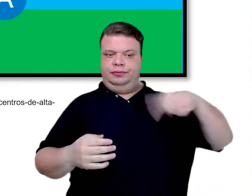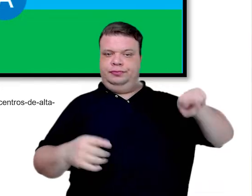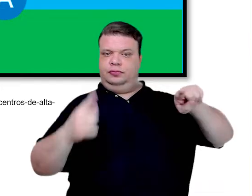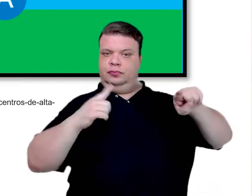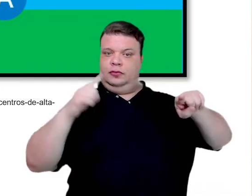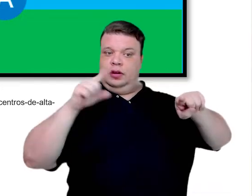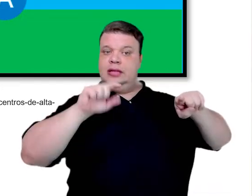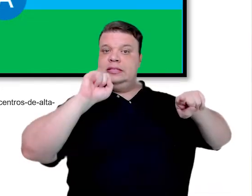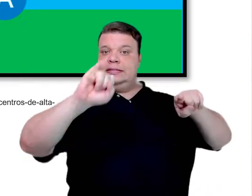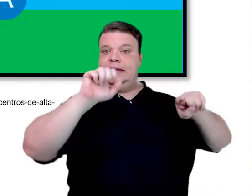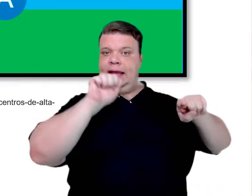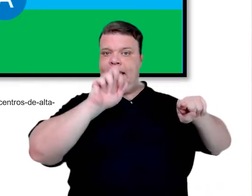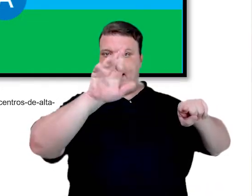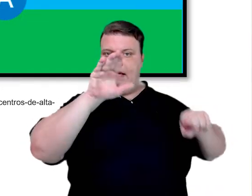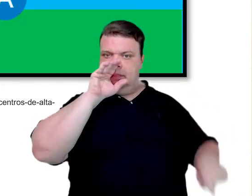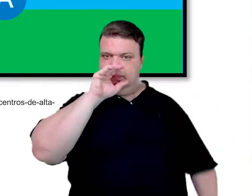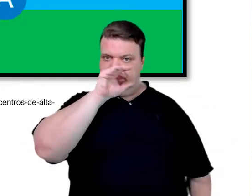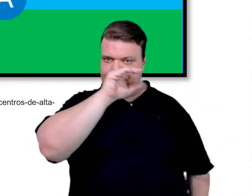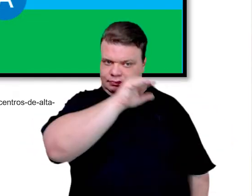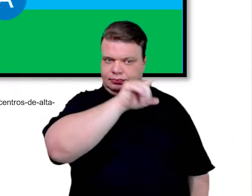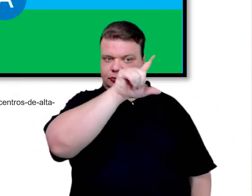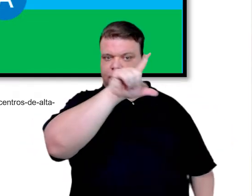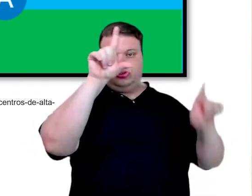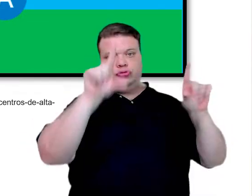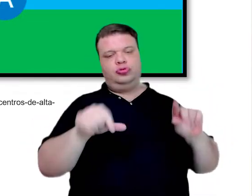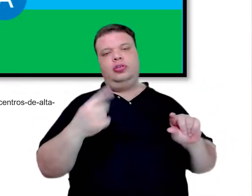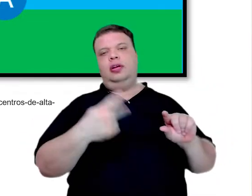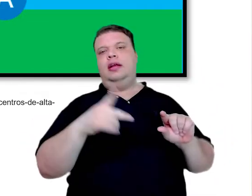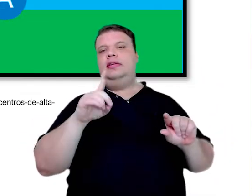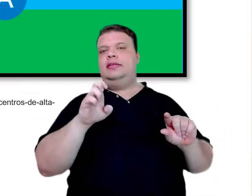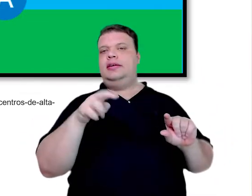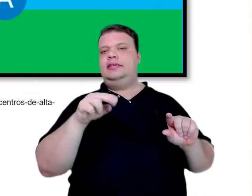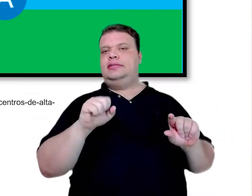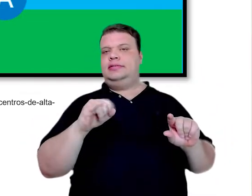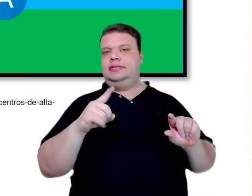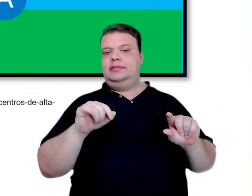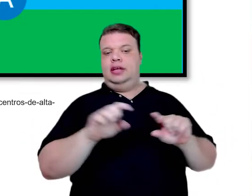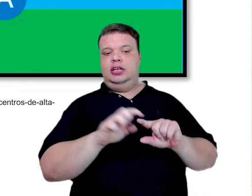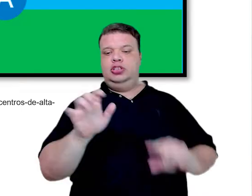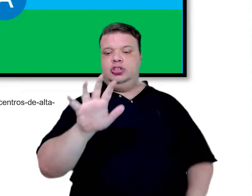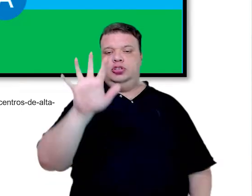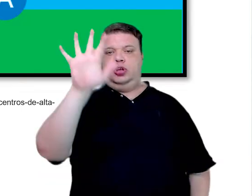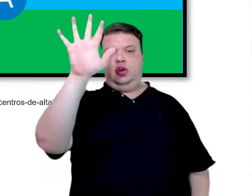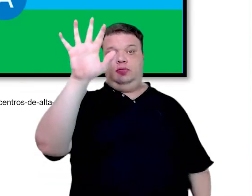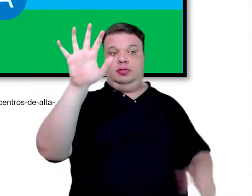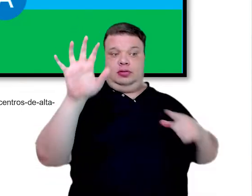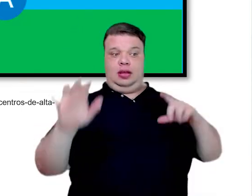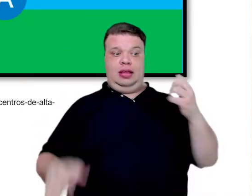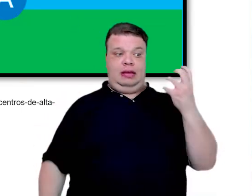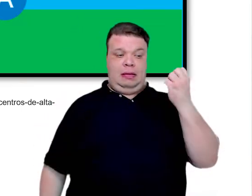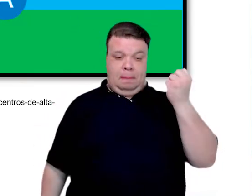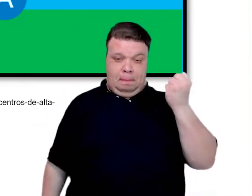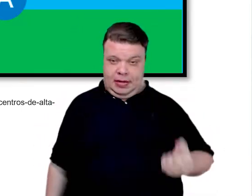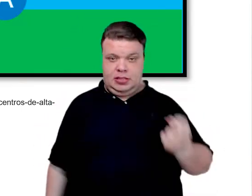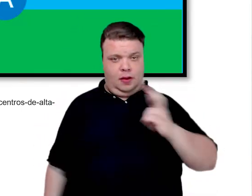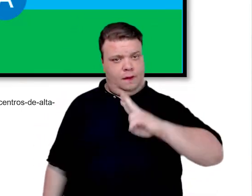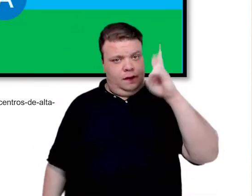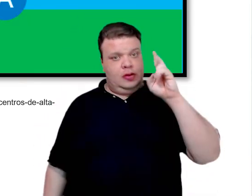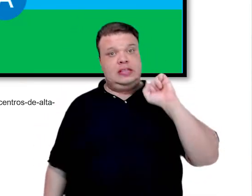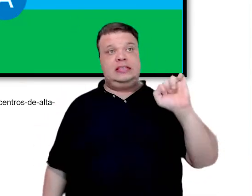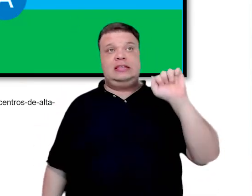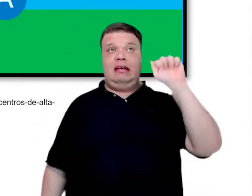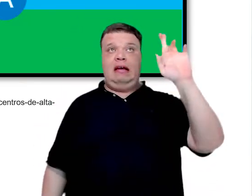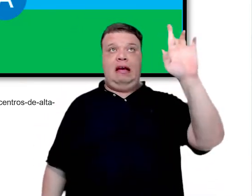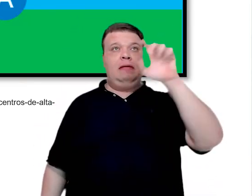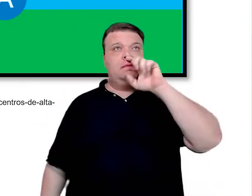de baixa pressão ocorrem quando o ar se aquece, diminui sua densidade e sobe, enquanto que os centros de